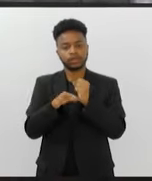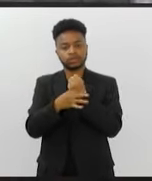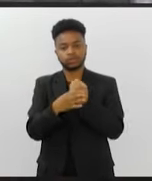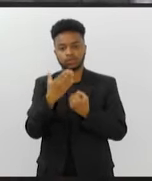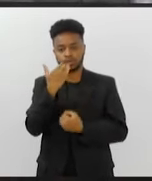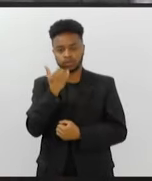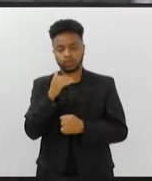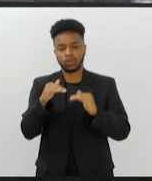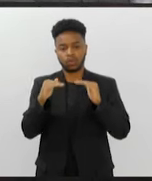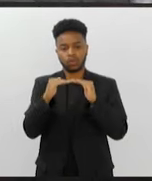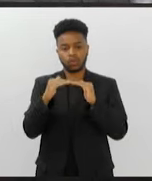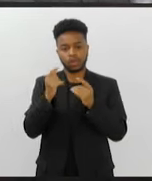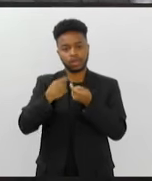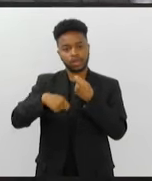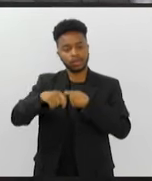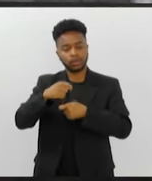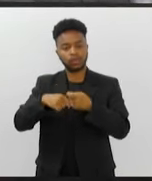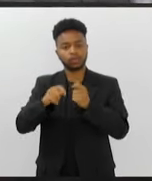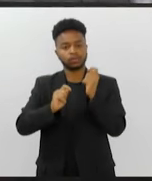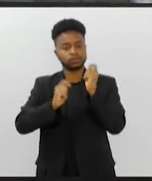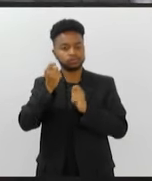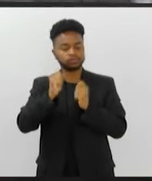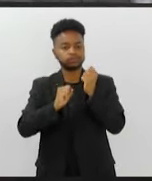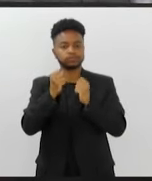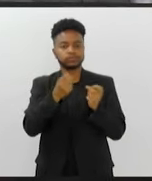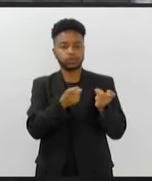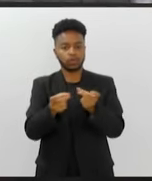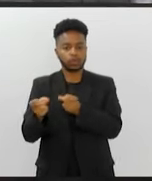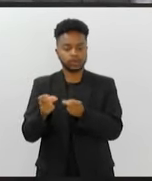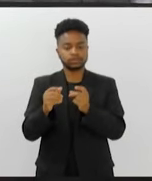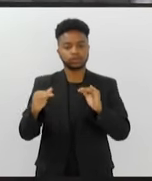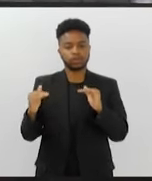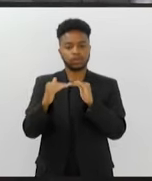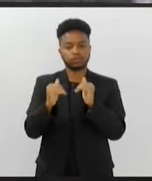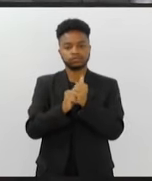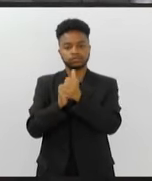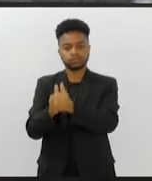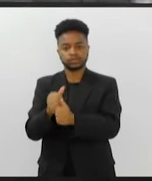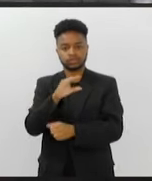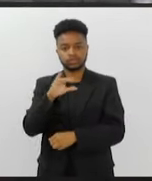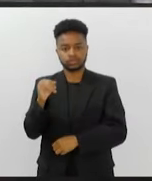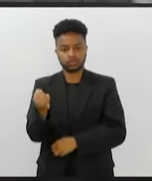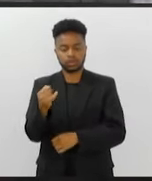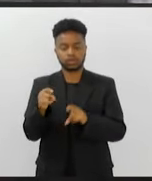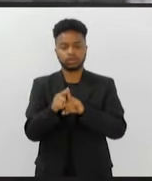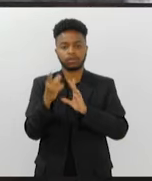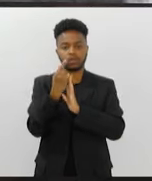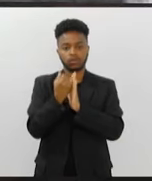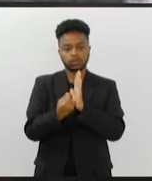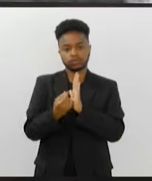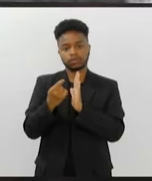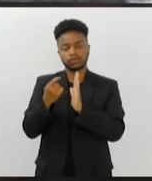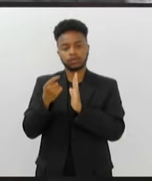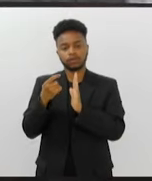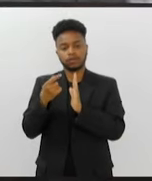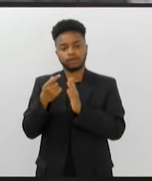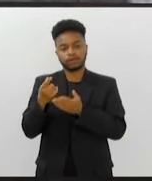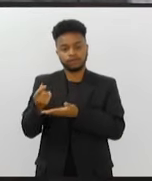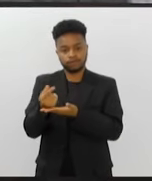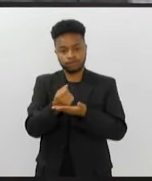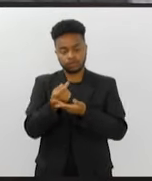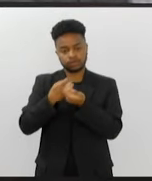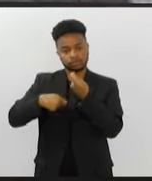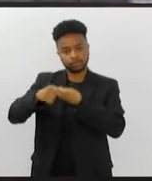alimentar favorável, de economia, indústria e comércio favorável com as emendas da CCJ e de orçamento, finanças,